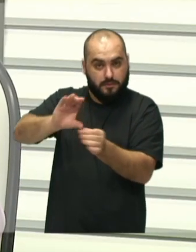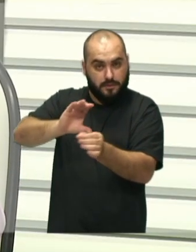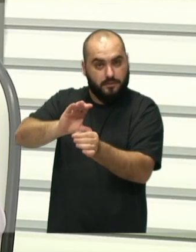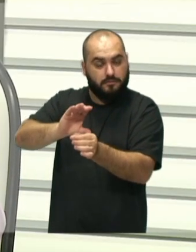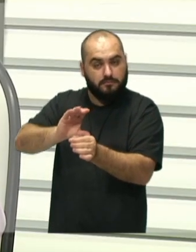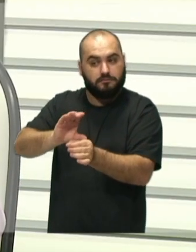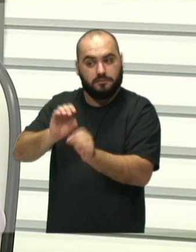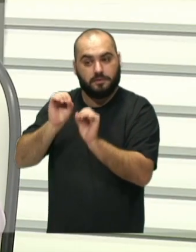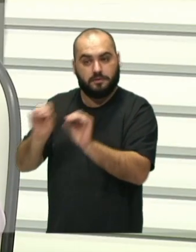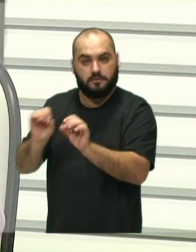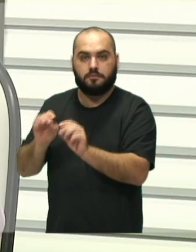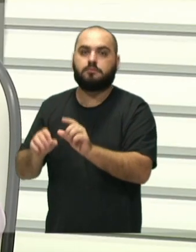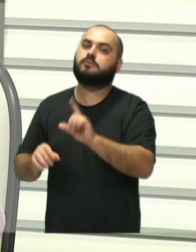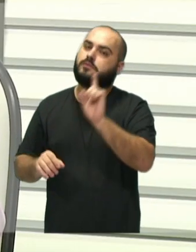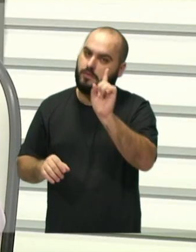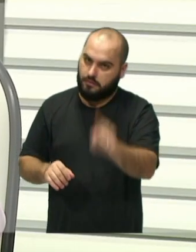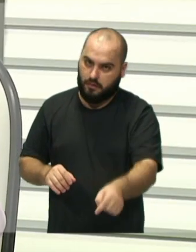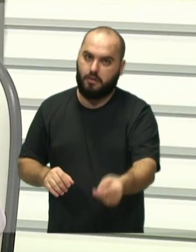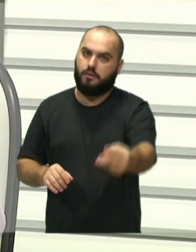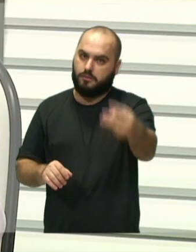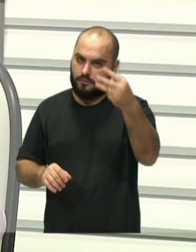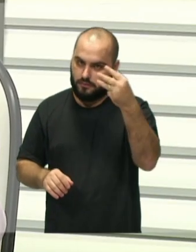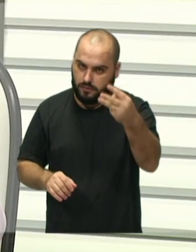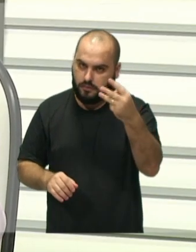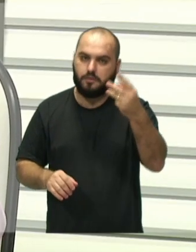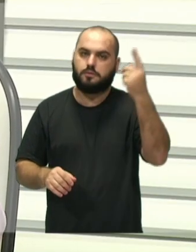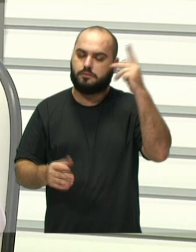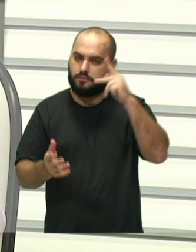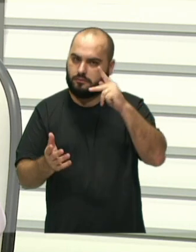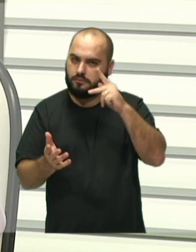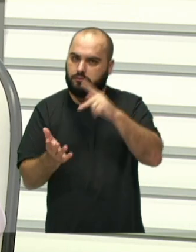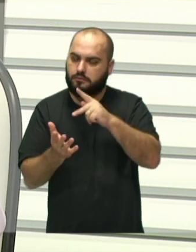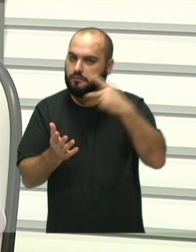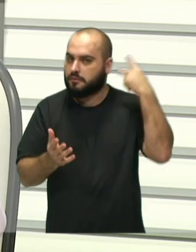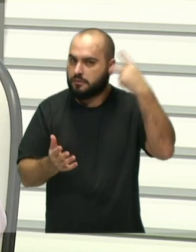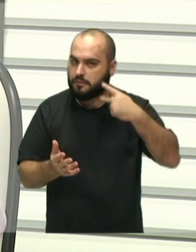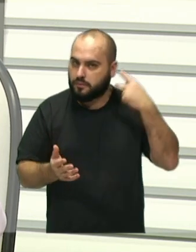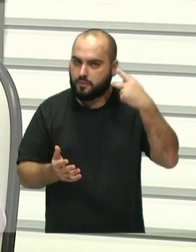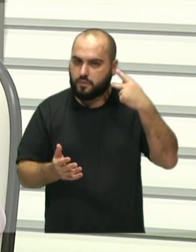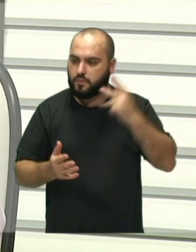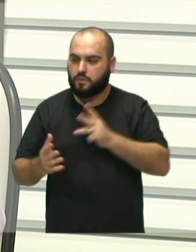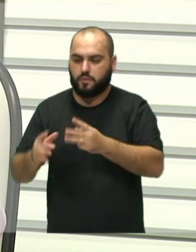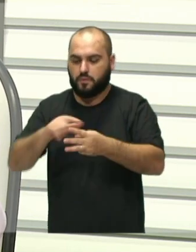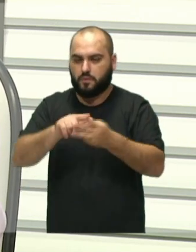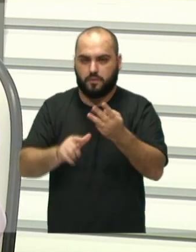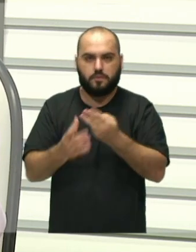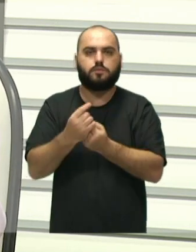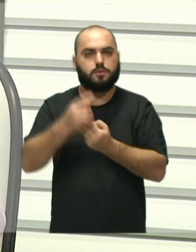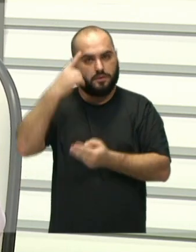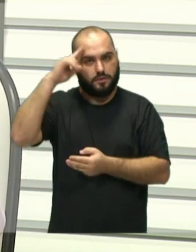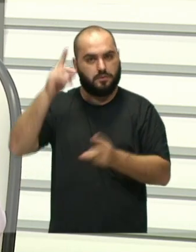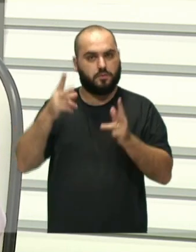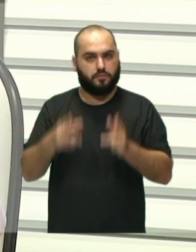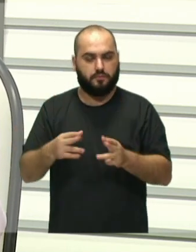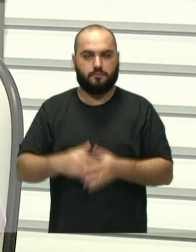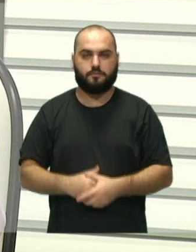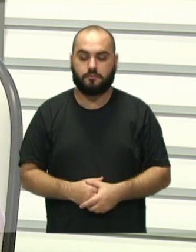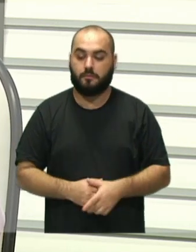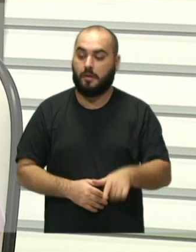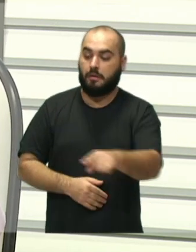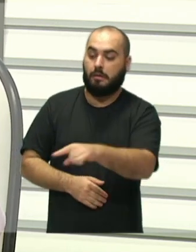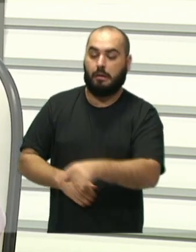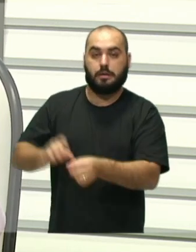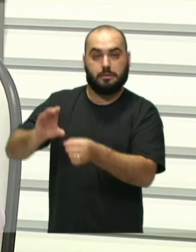também são três vereadores eleição na mesma forma todas são as eleições São no mesmo dia e essa comissão